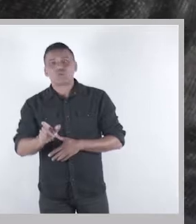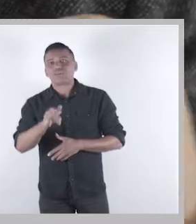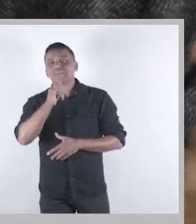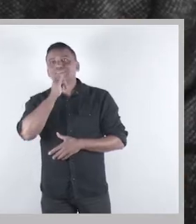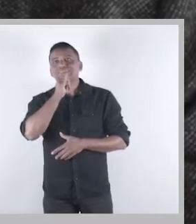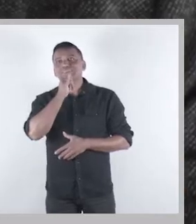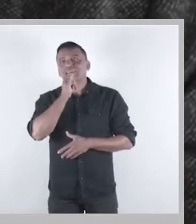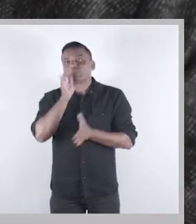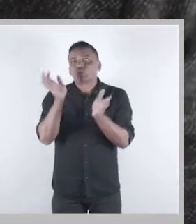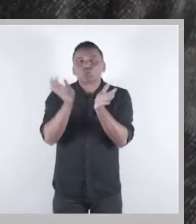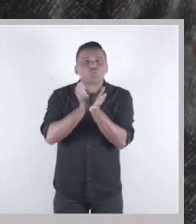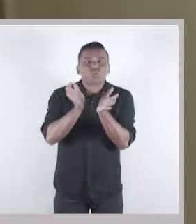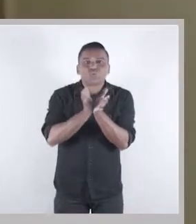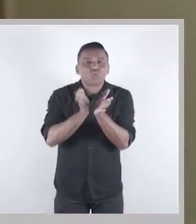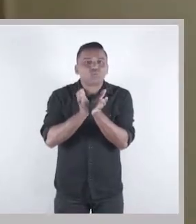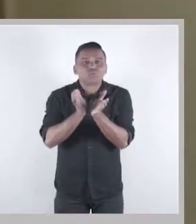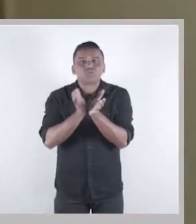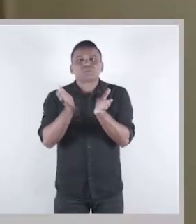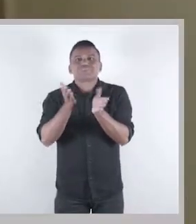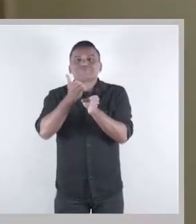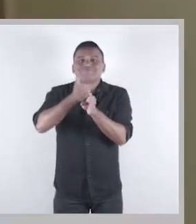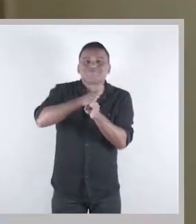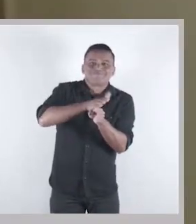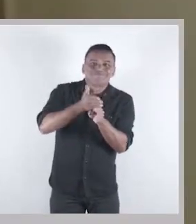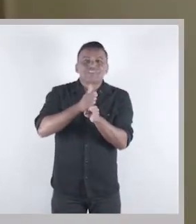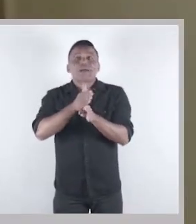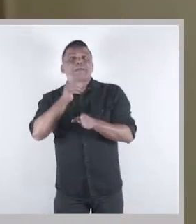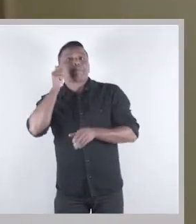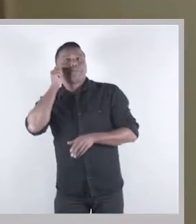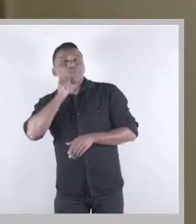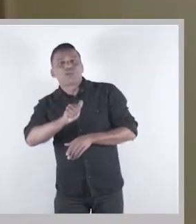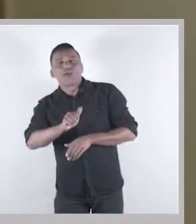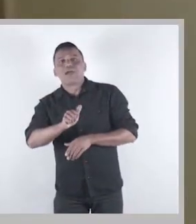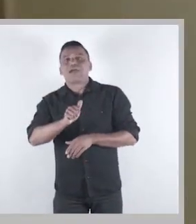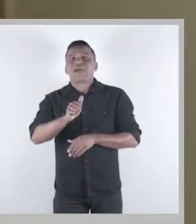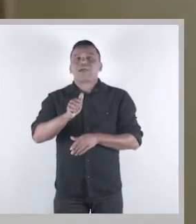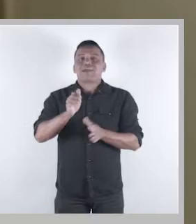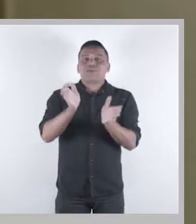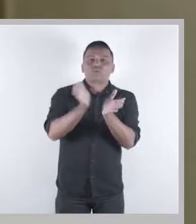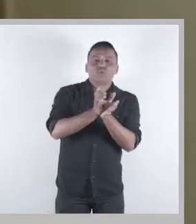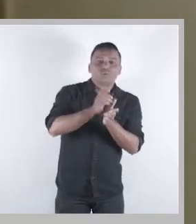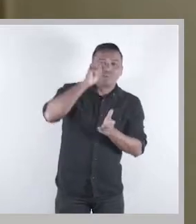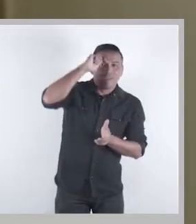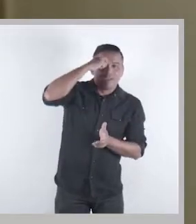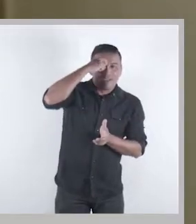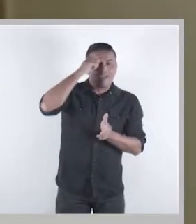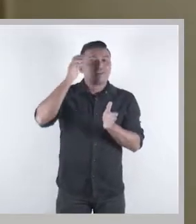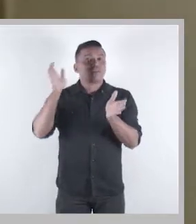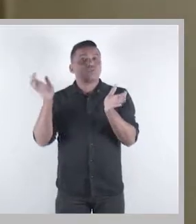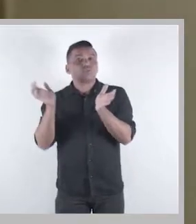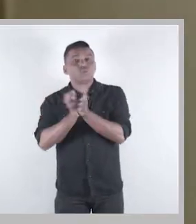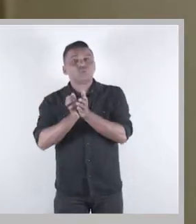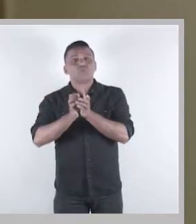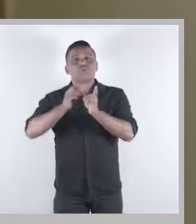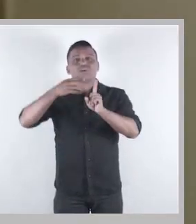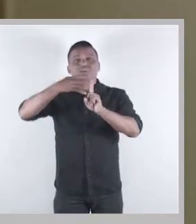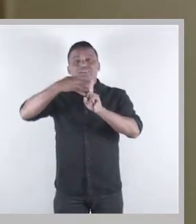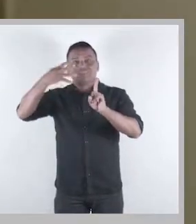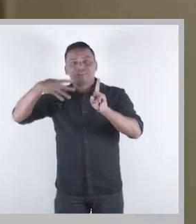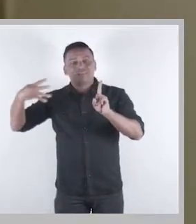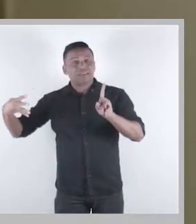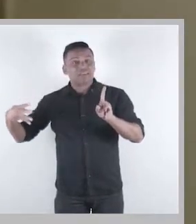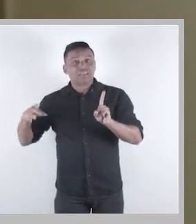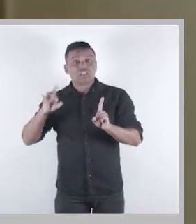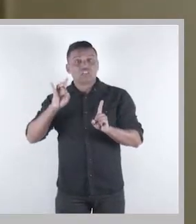mulheres negros homossexuais é não ficar aquela coisa assim né só do poeta branco e tal e então